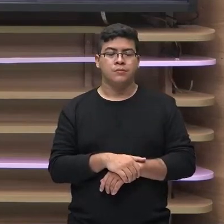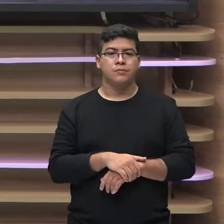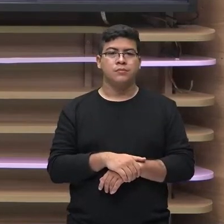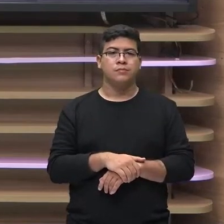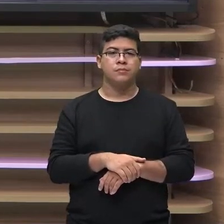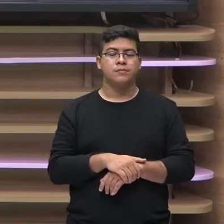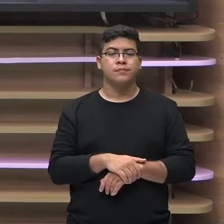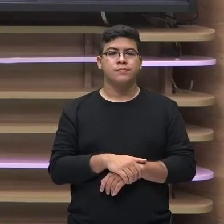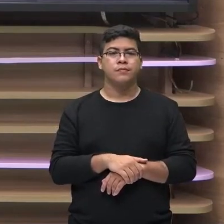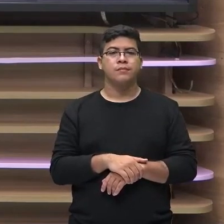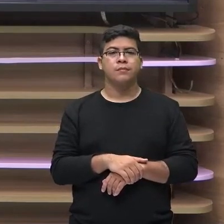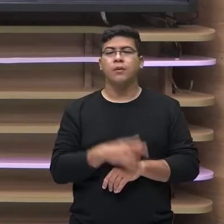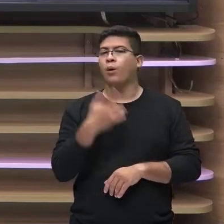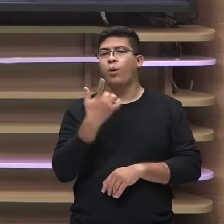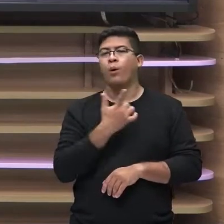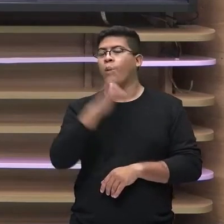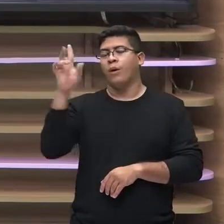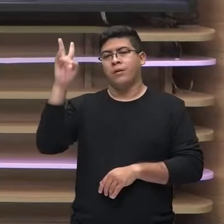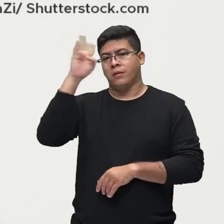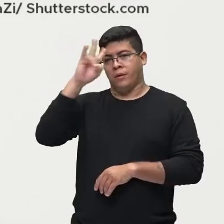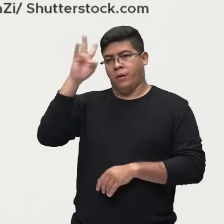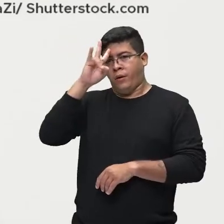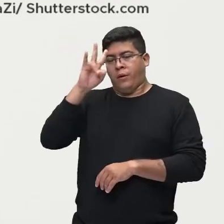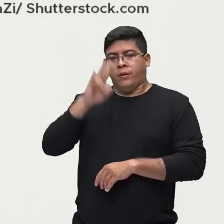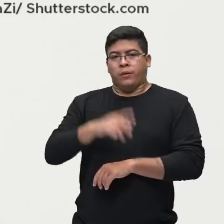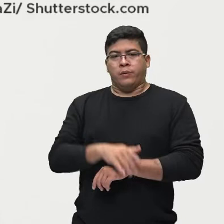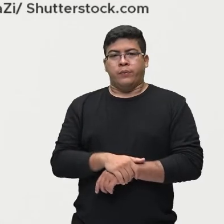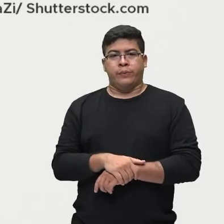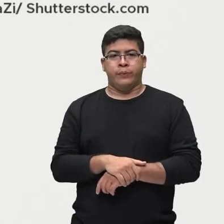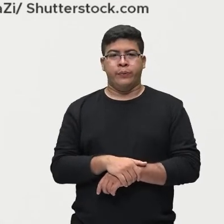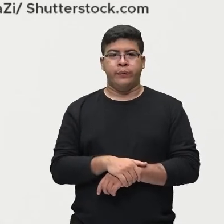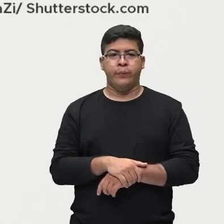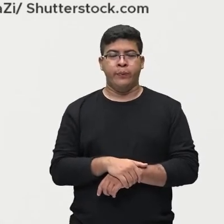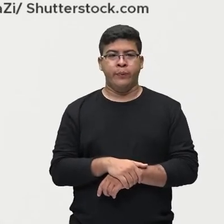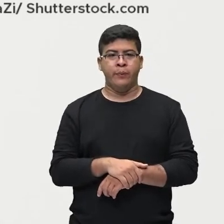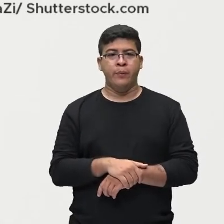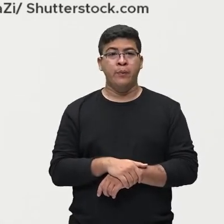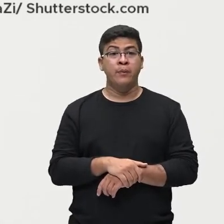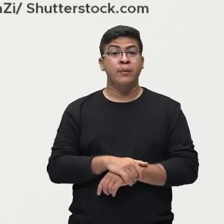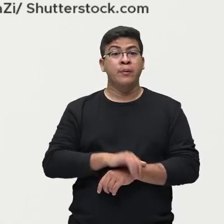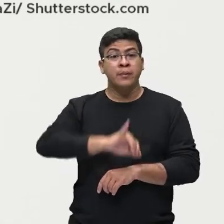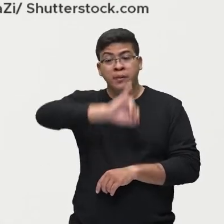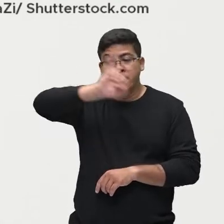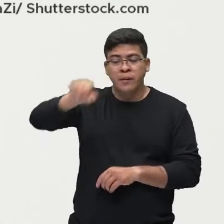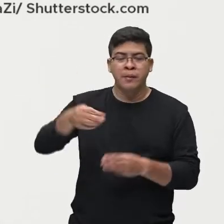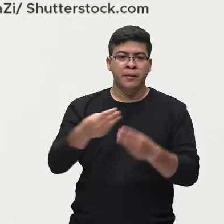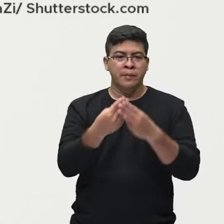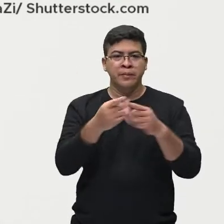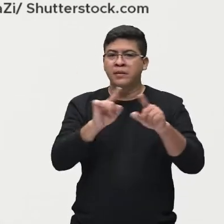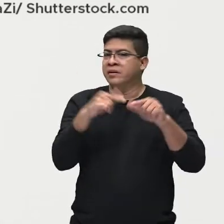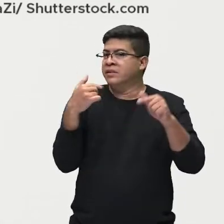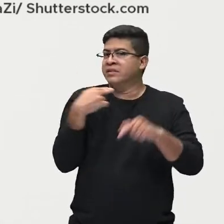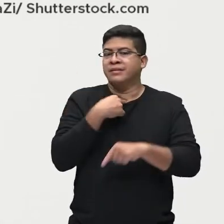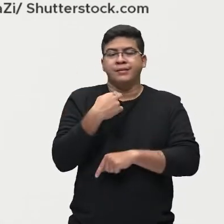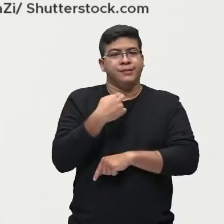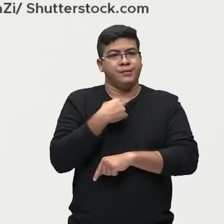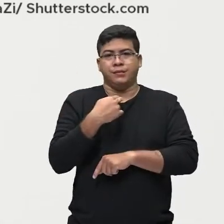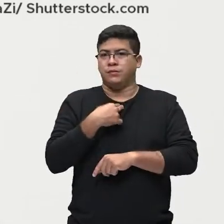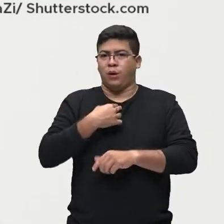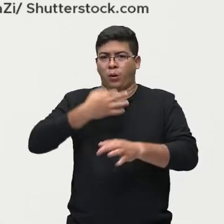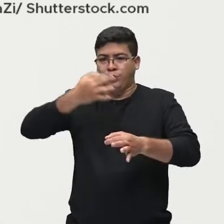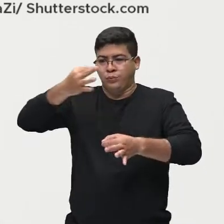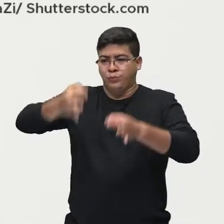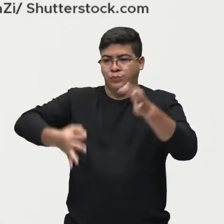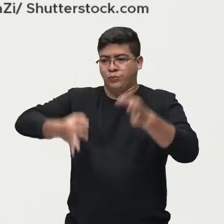só para a gente fazer a nossa lembrança de hoje, rapidinho. Lá no judaísmo, não pode haver